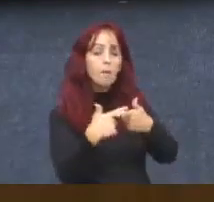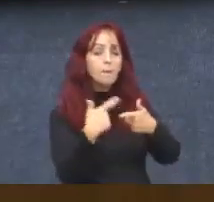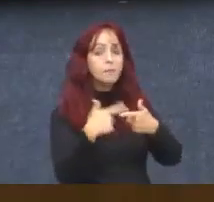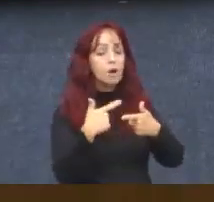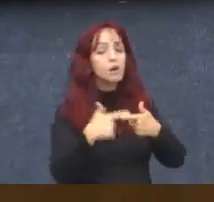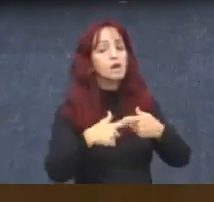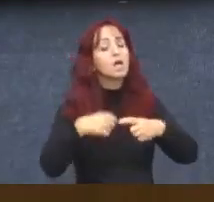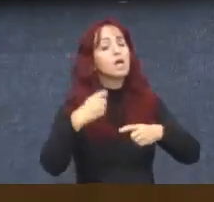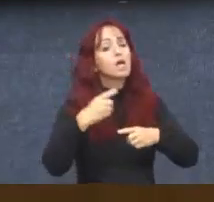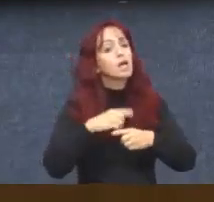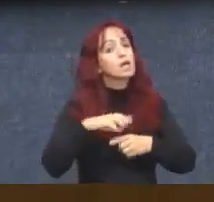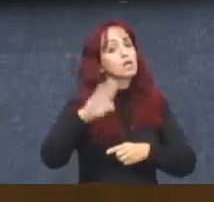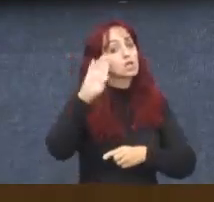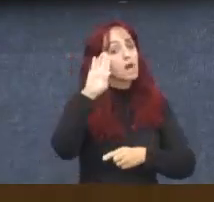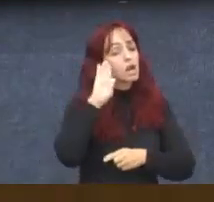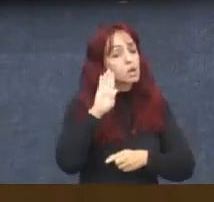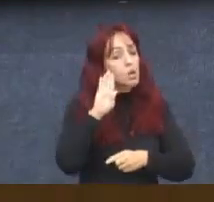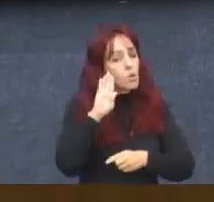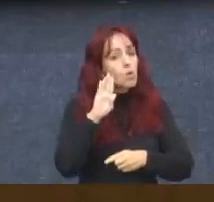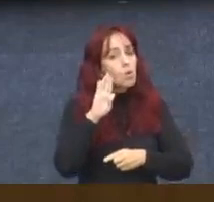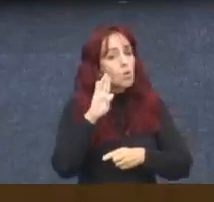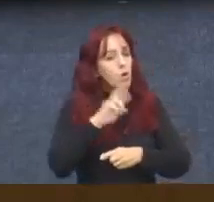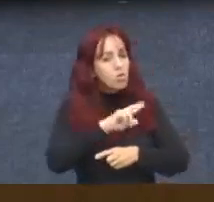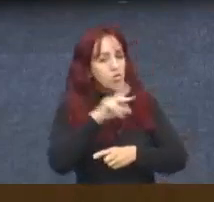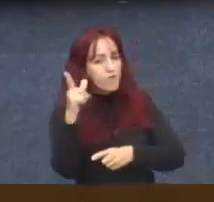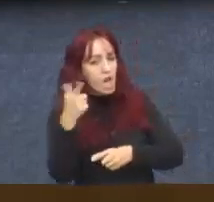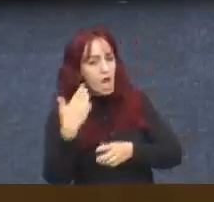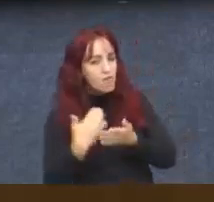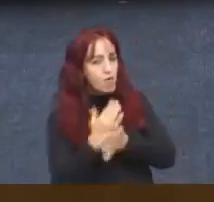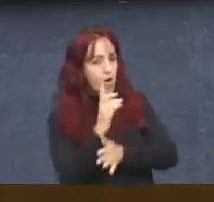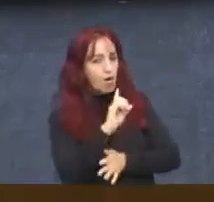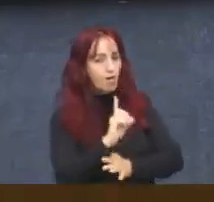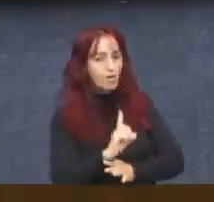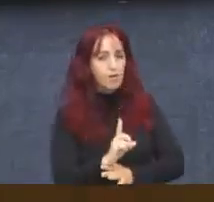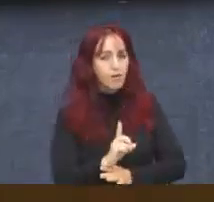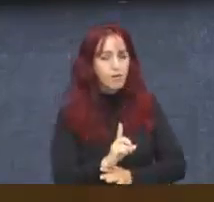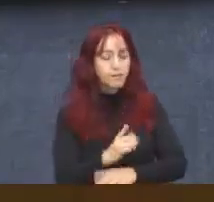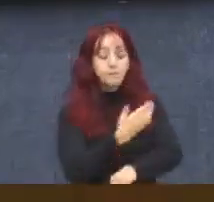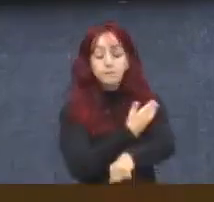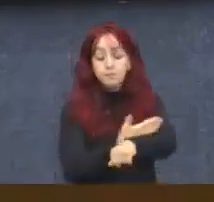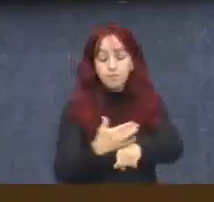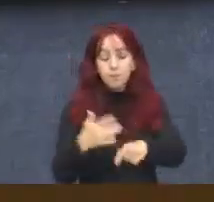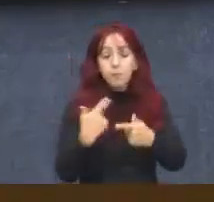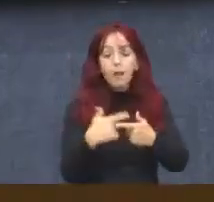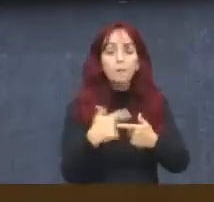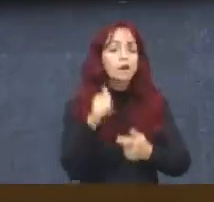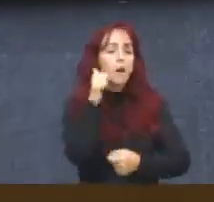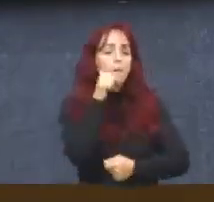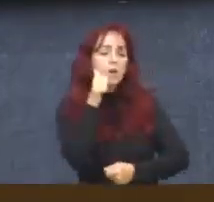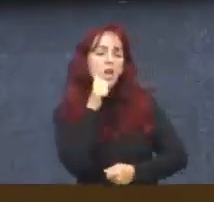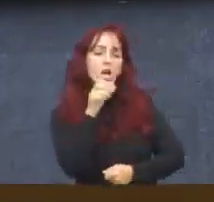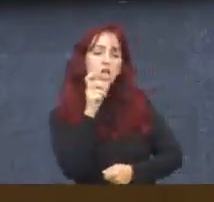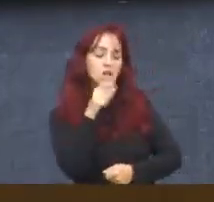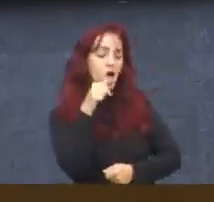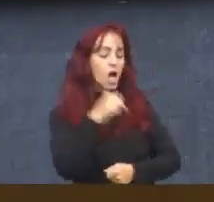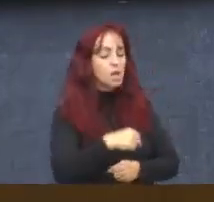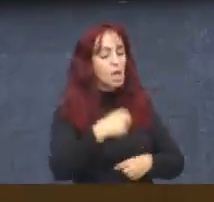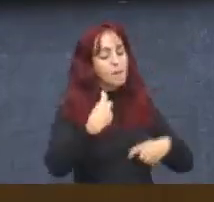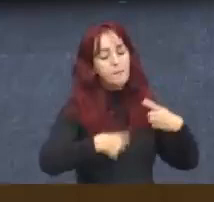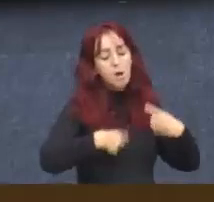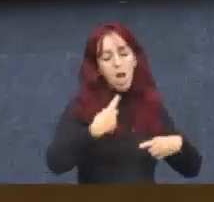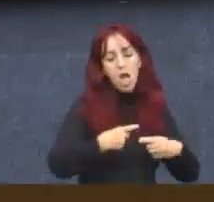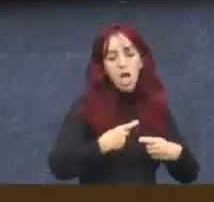candidaturas laranjas não vão passar. Se acostume, porque mulher não está na política para servir